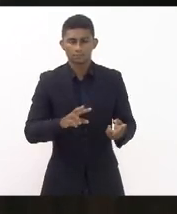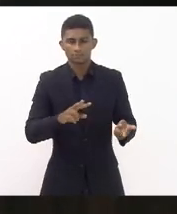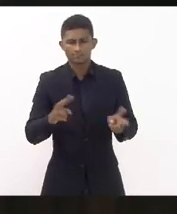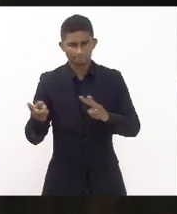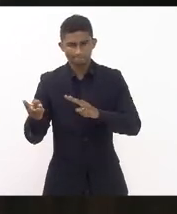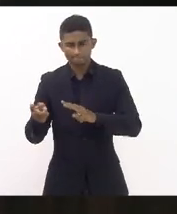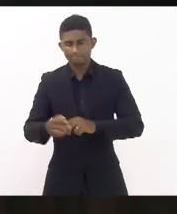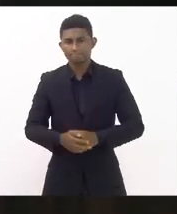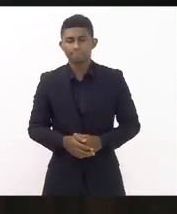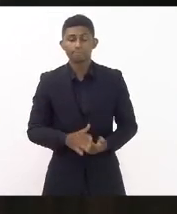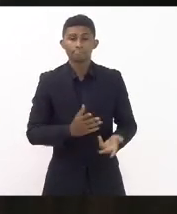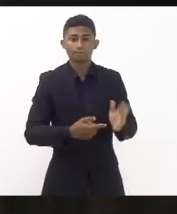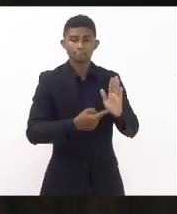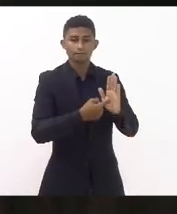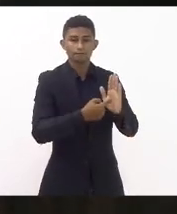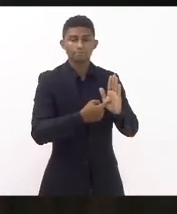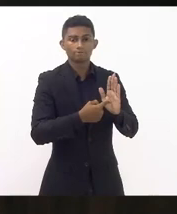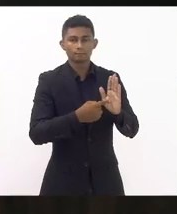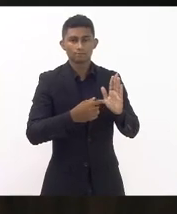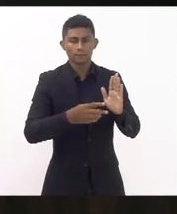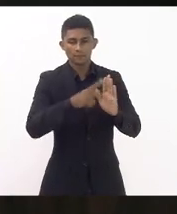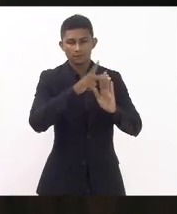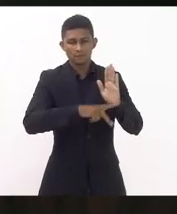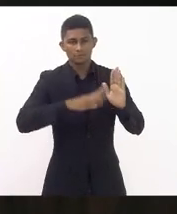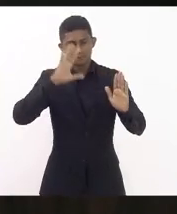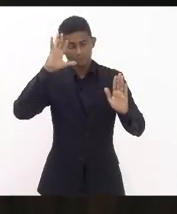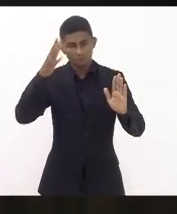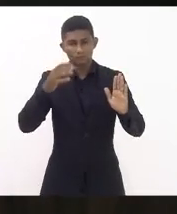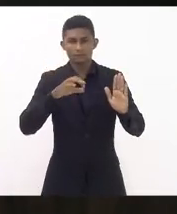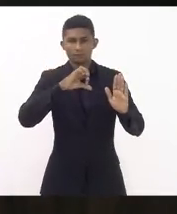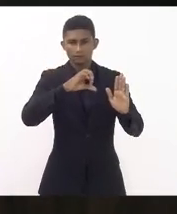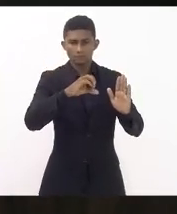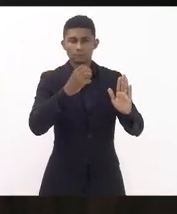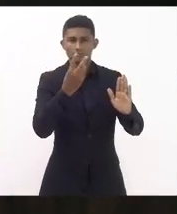promulgação. Anuncio o projeto de resolução número